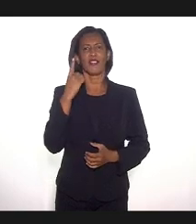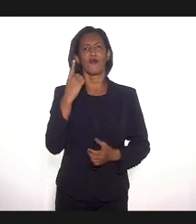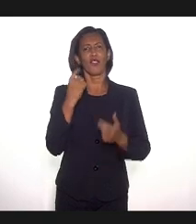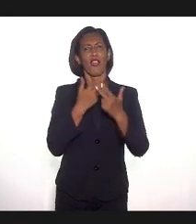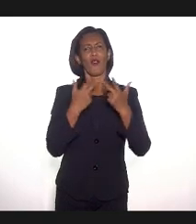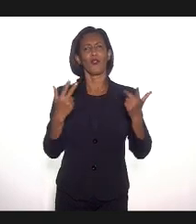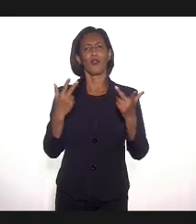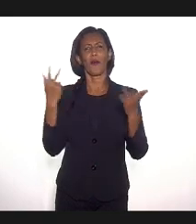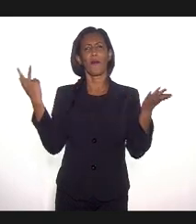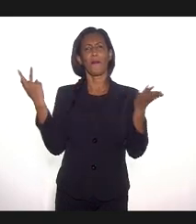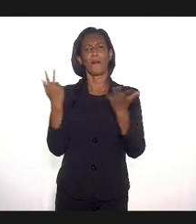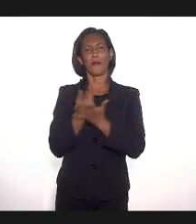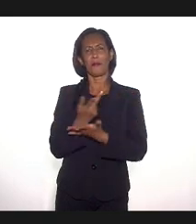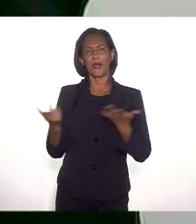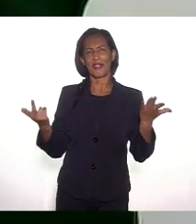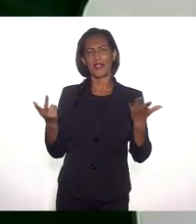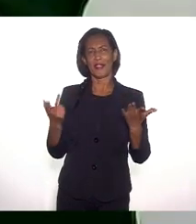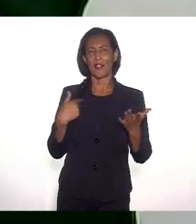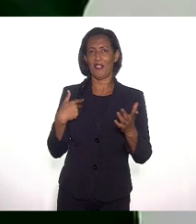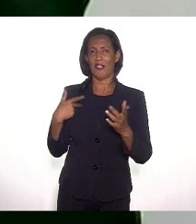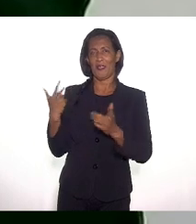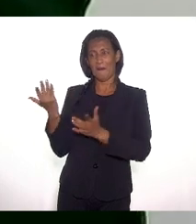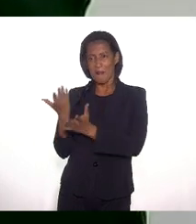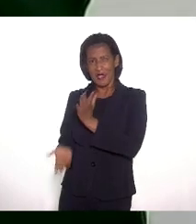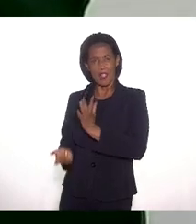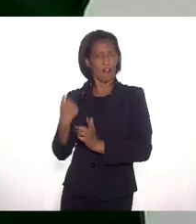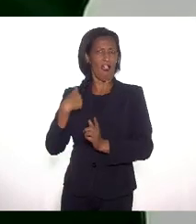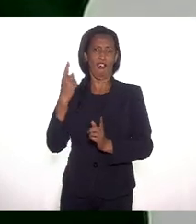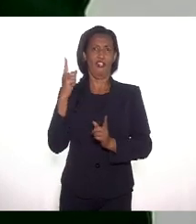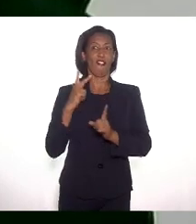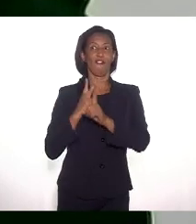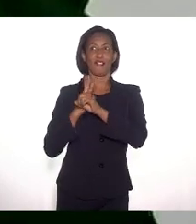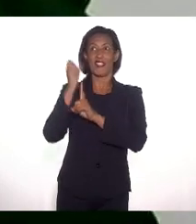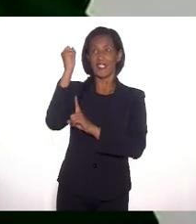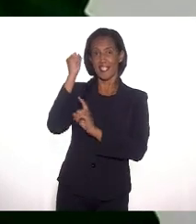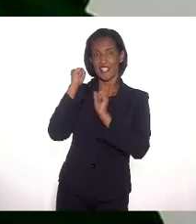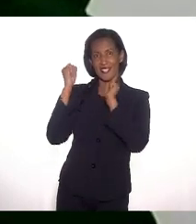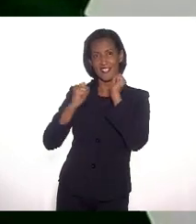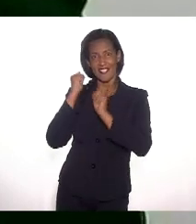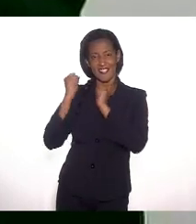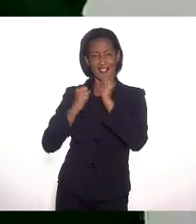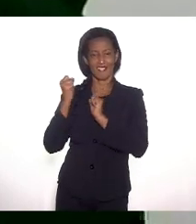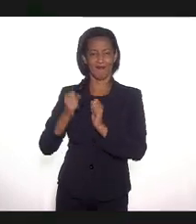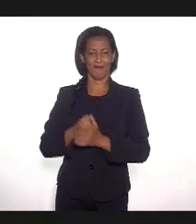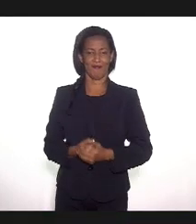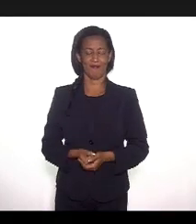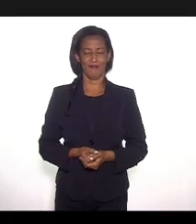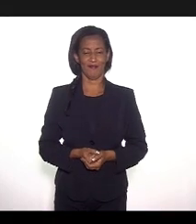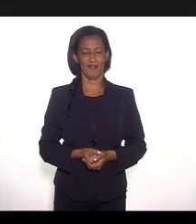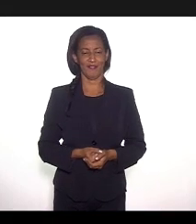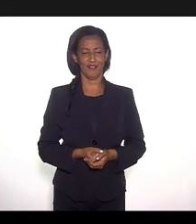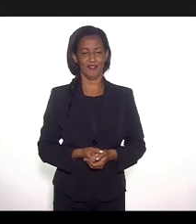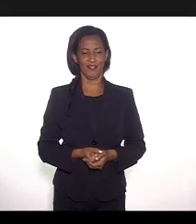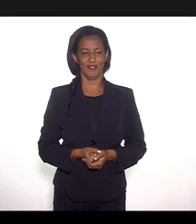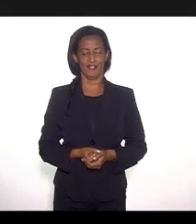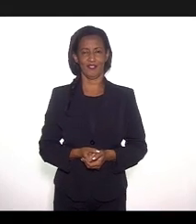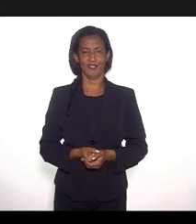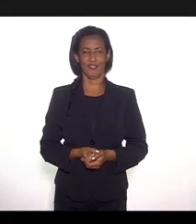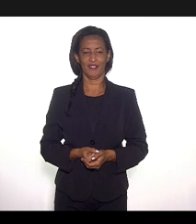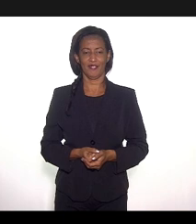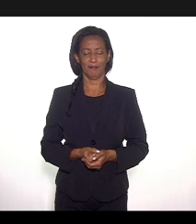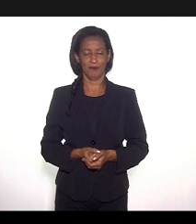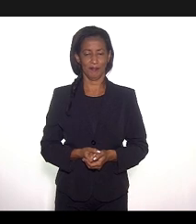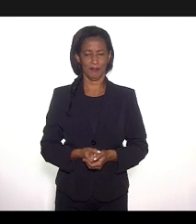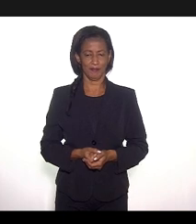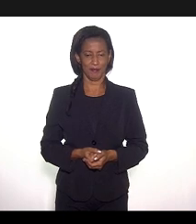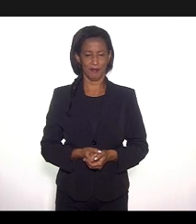ele continua nosso presidente. Eu ganhei, eu não perdi, graças a Deus. É. Isso, sei lá, muito, né? Um grande quadro.